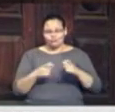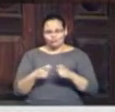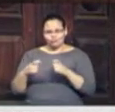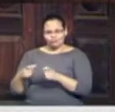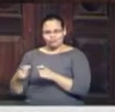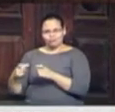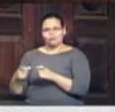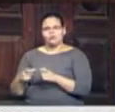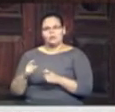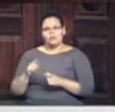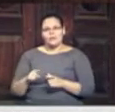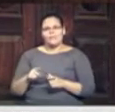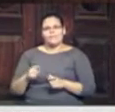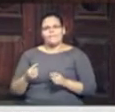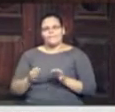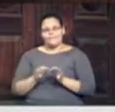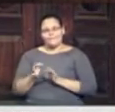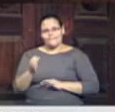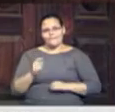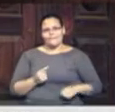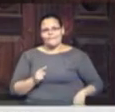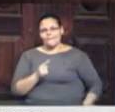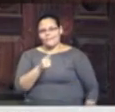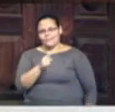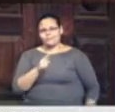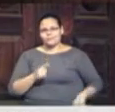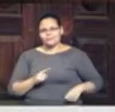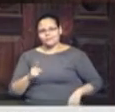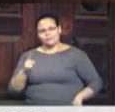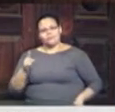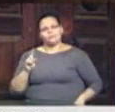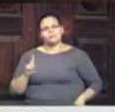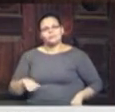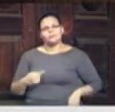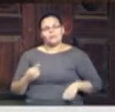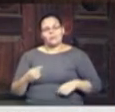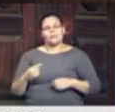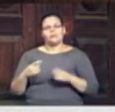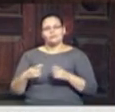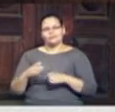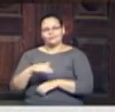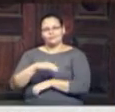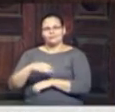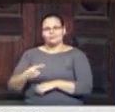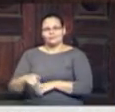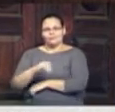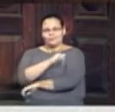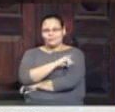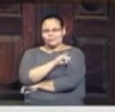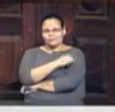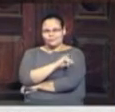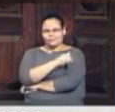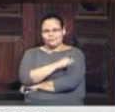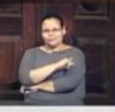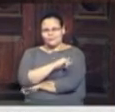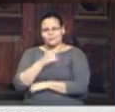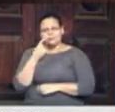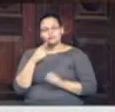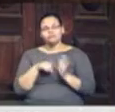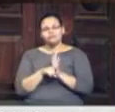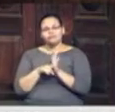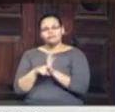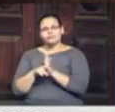municípios mais periféricos da nossa região metropolitana, para verificar